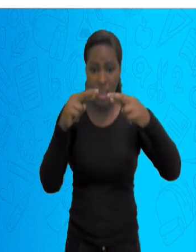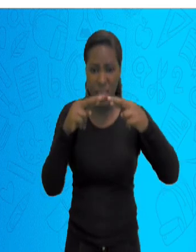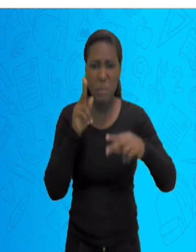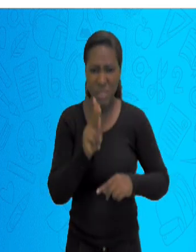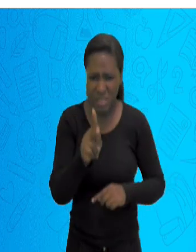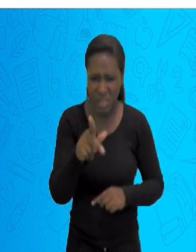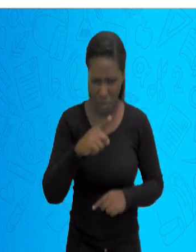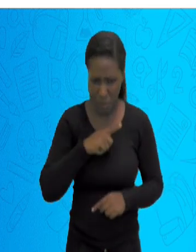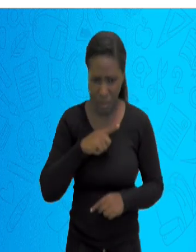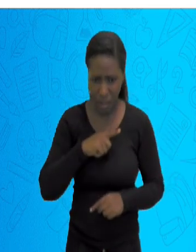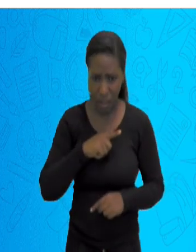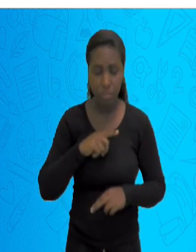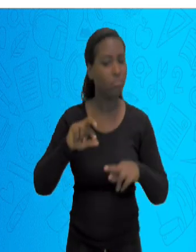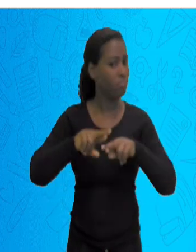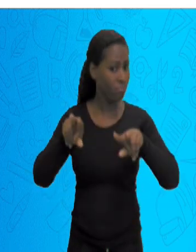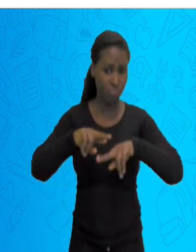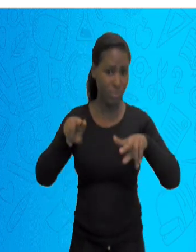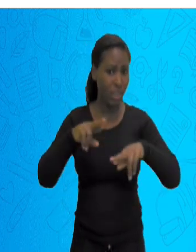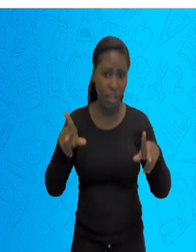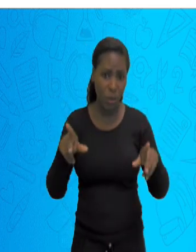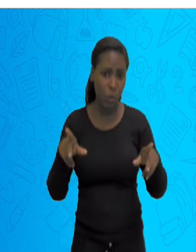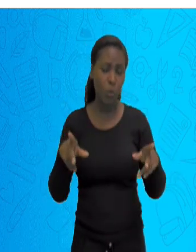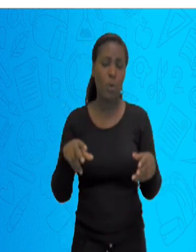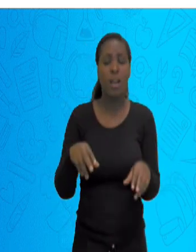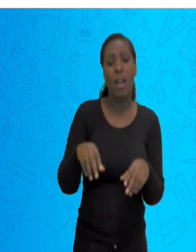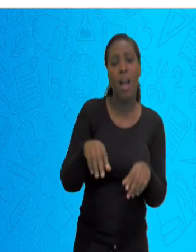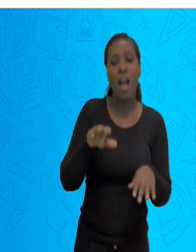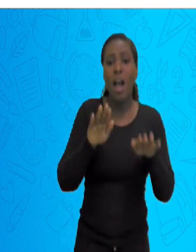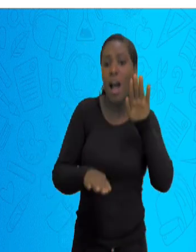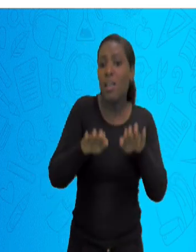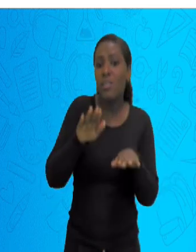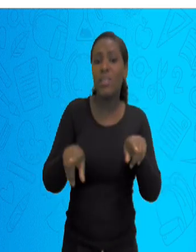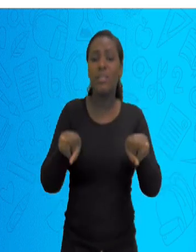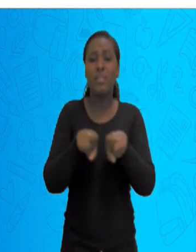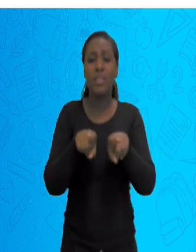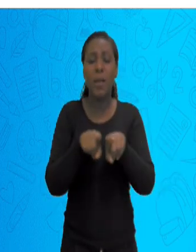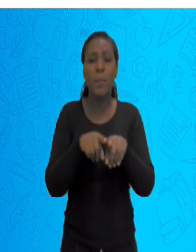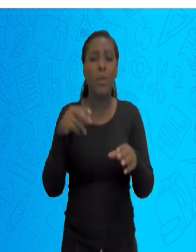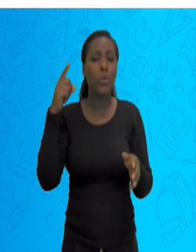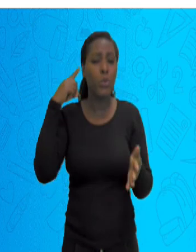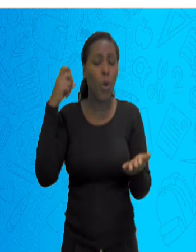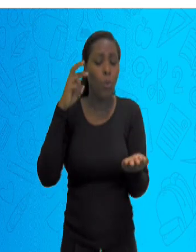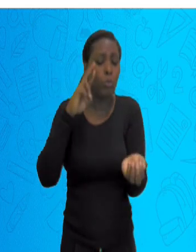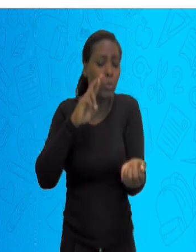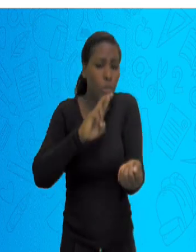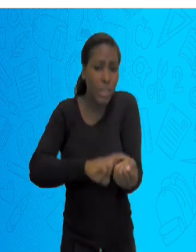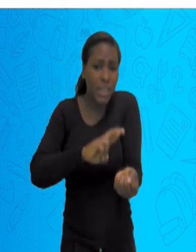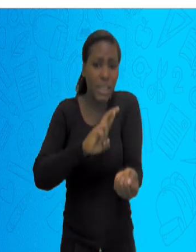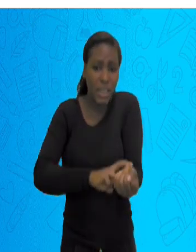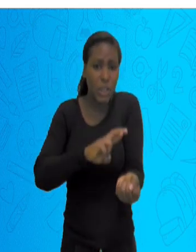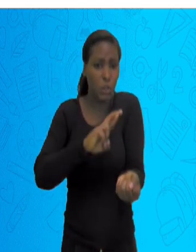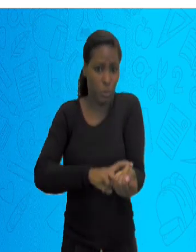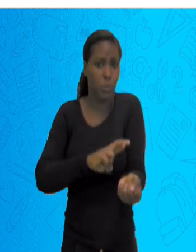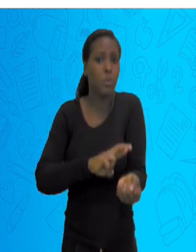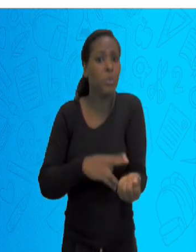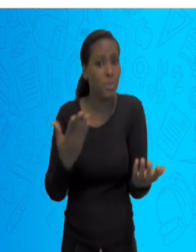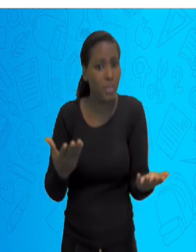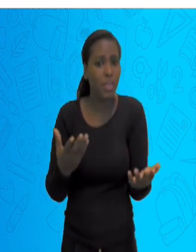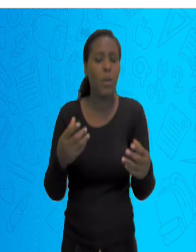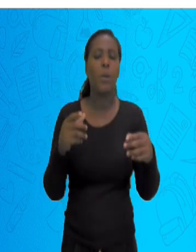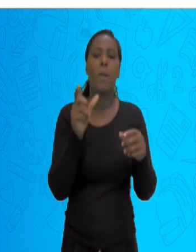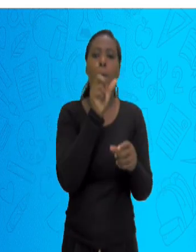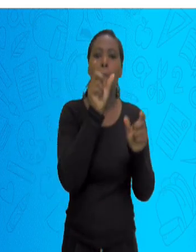Geralmente apresenta padrões sonoros. Sim, é aquela utilização, né, daqueles recursos de palavras que se